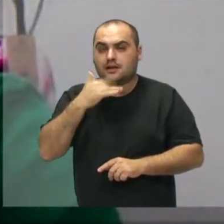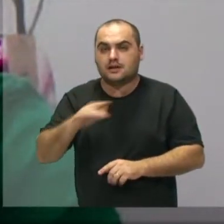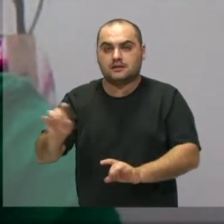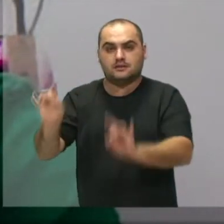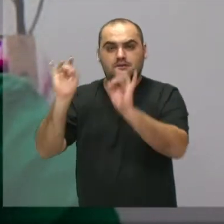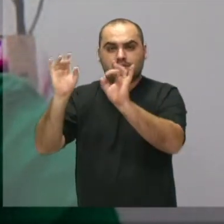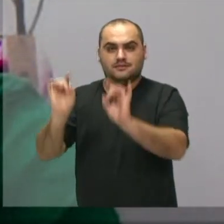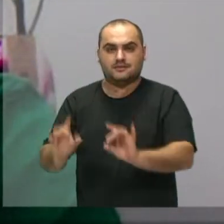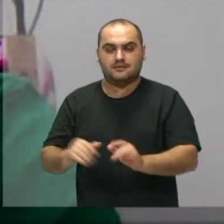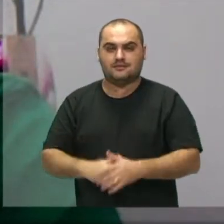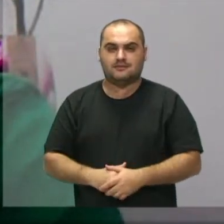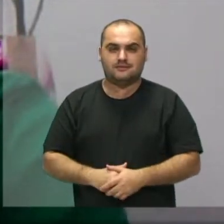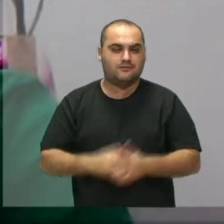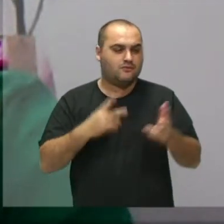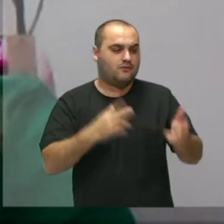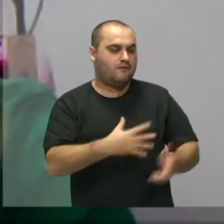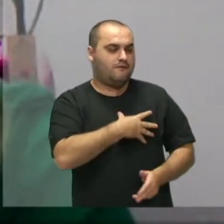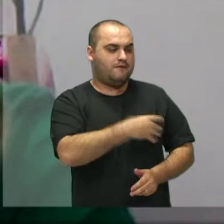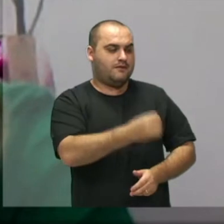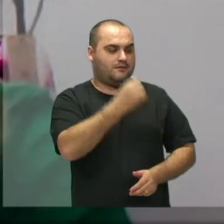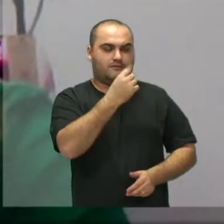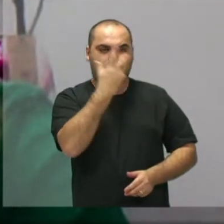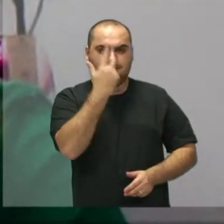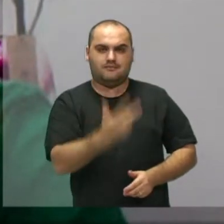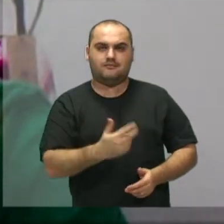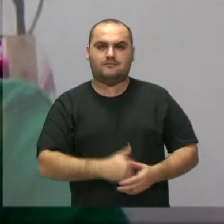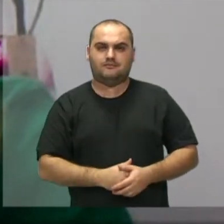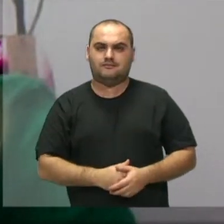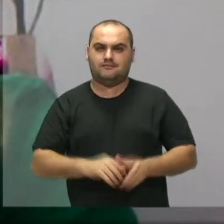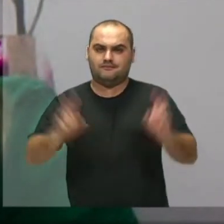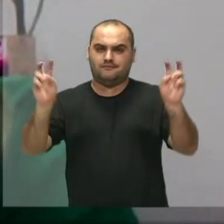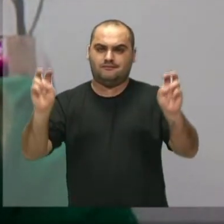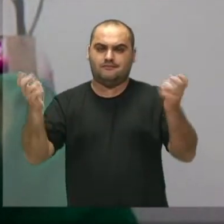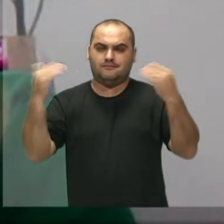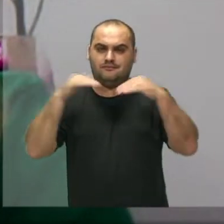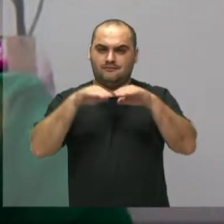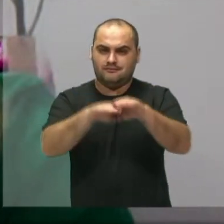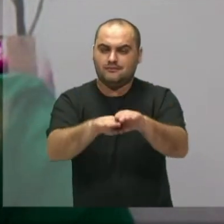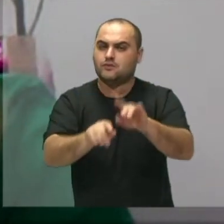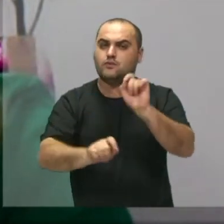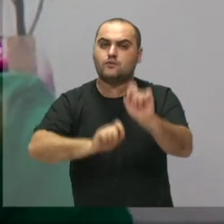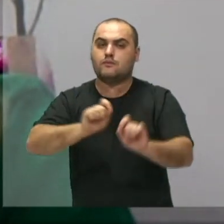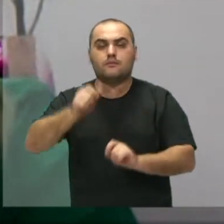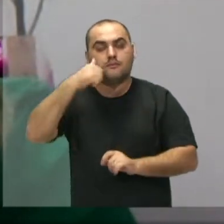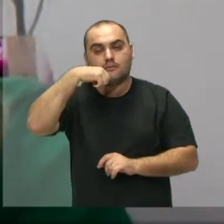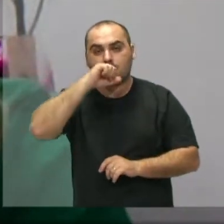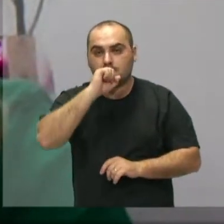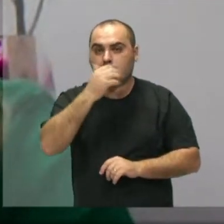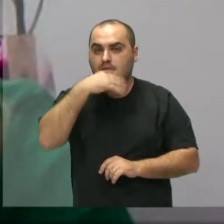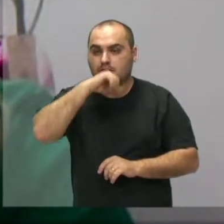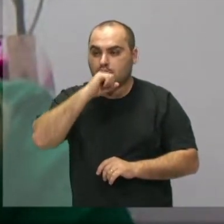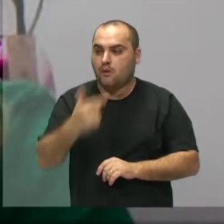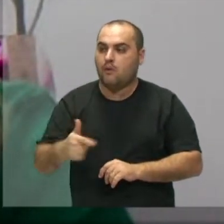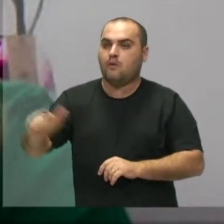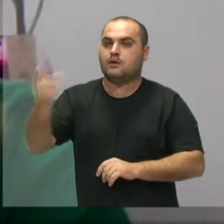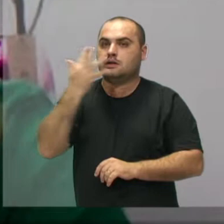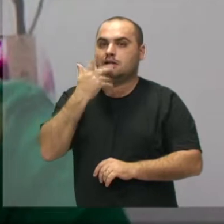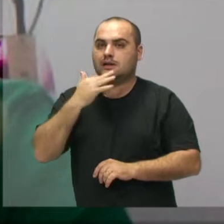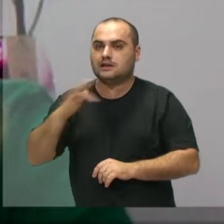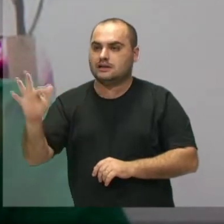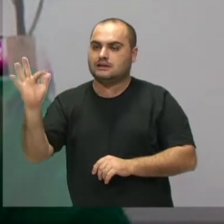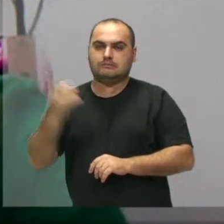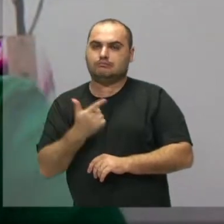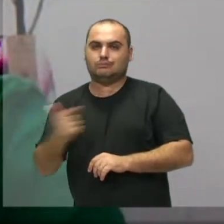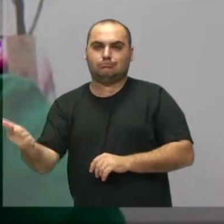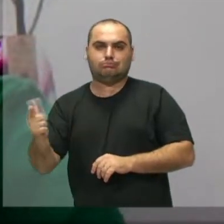que querem que olhe para os filhos delas. Quando a gente fala em inclusão, é para que os pais das outras crianças que não têm deficiência